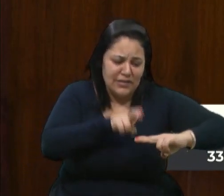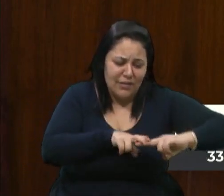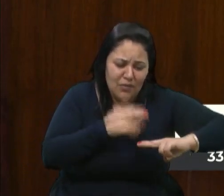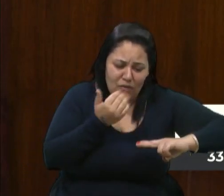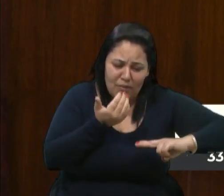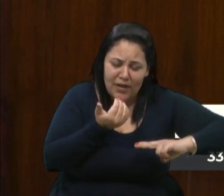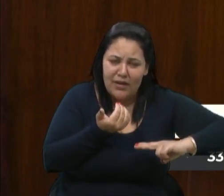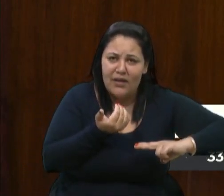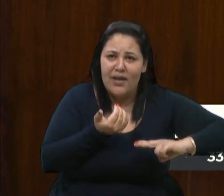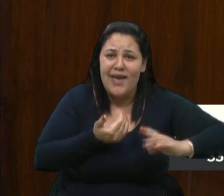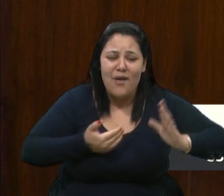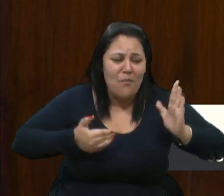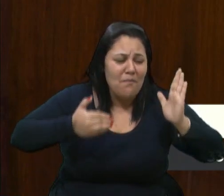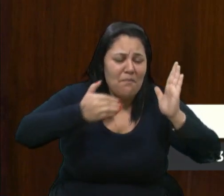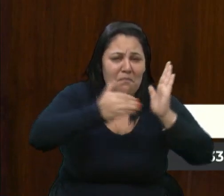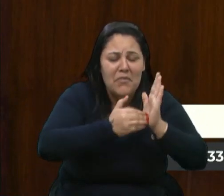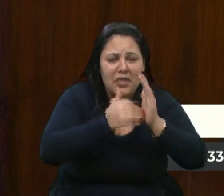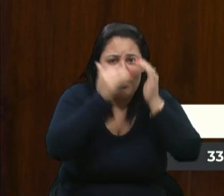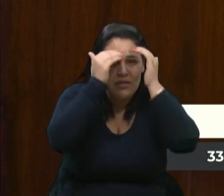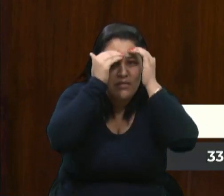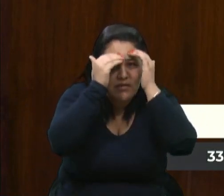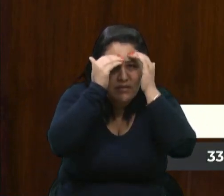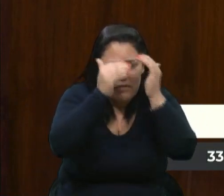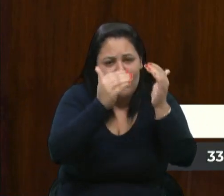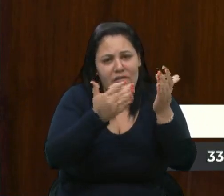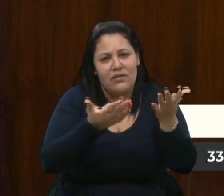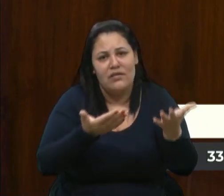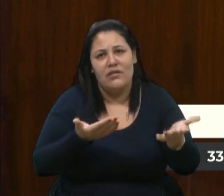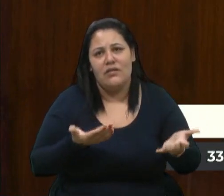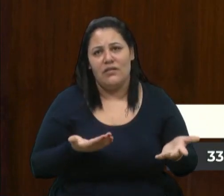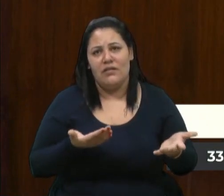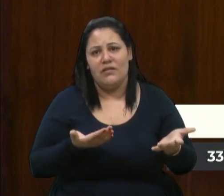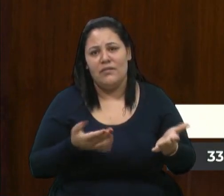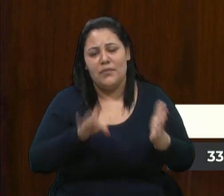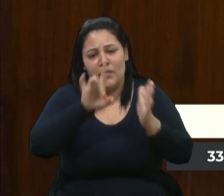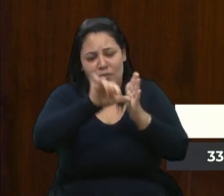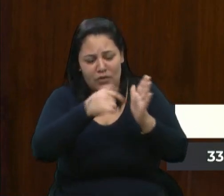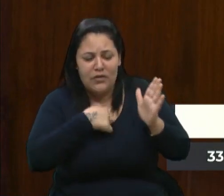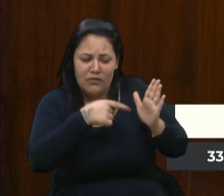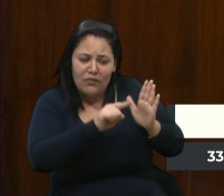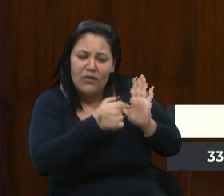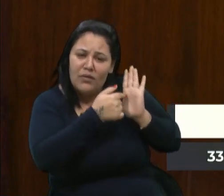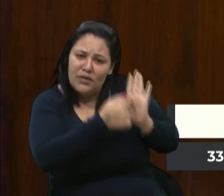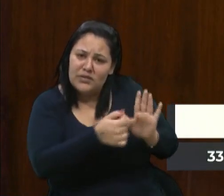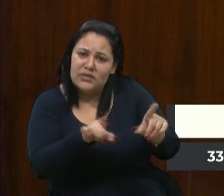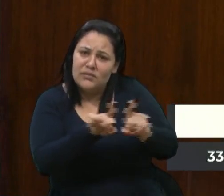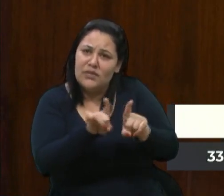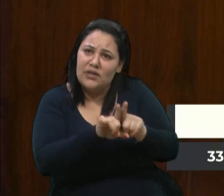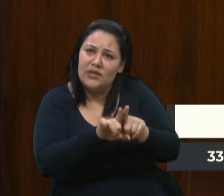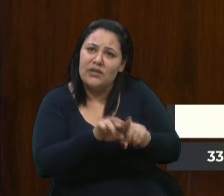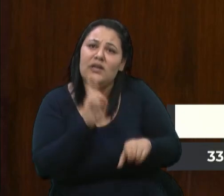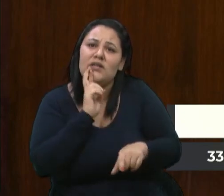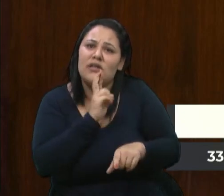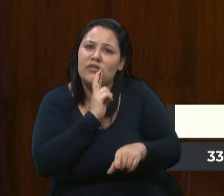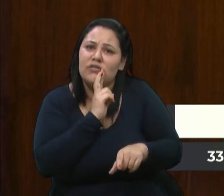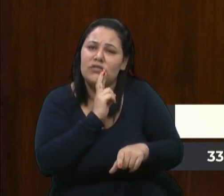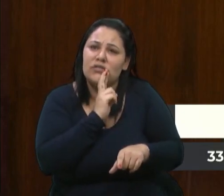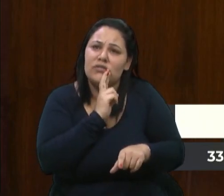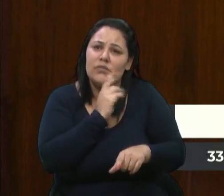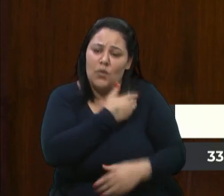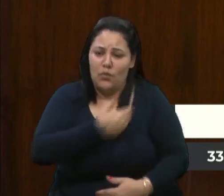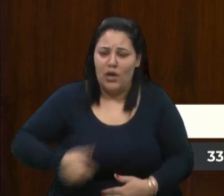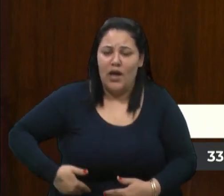dignidade. Eu estava eu vou depois apresentar em algum momento aqui, os restaurantes populares em Curitiba,